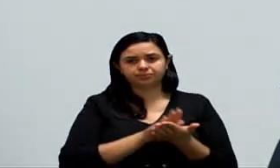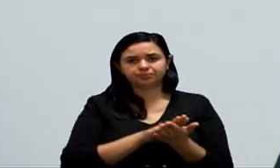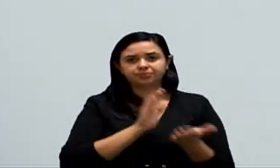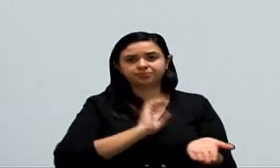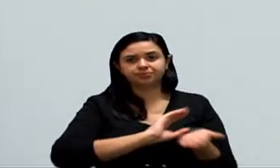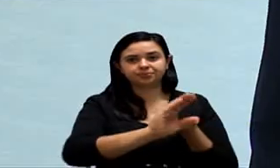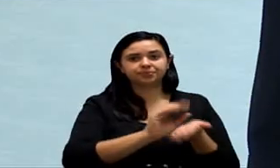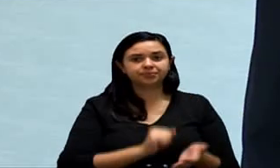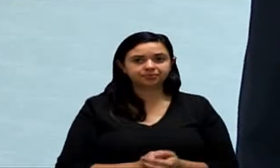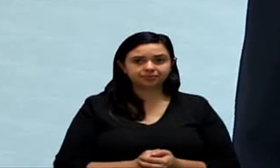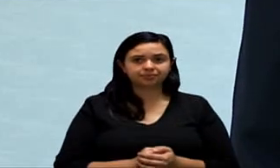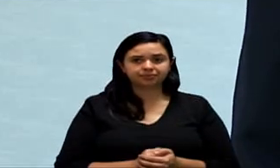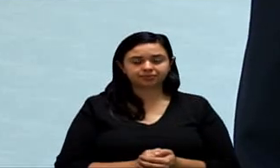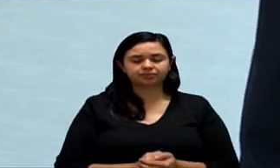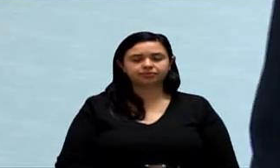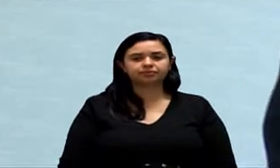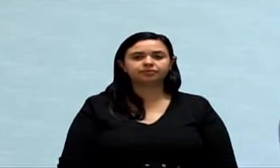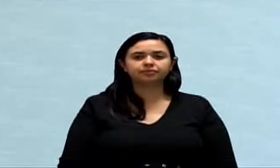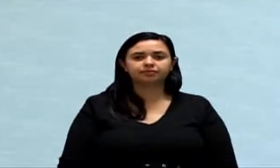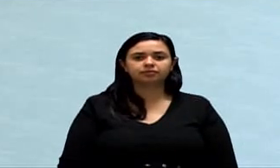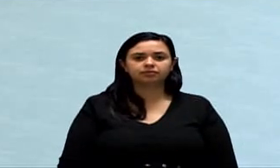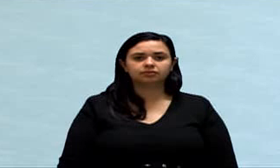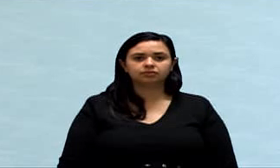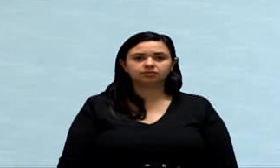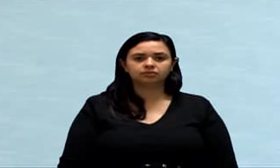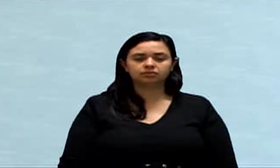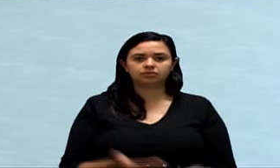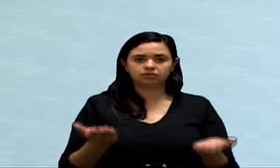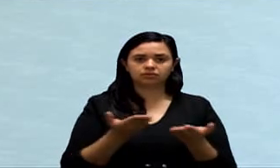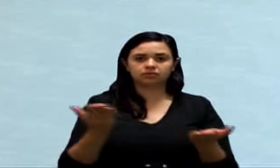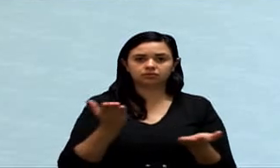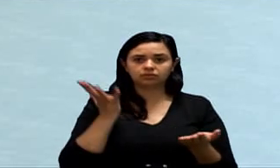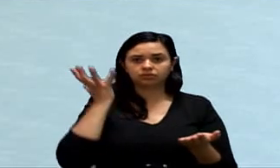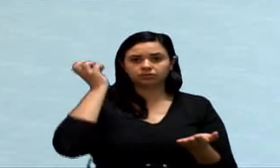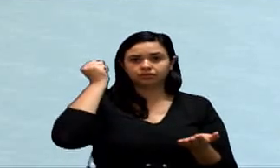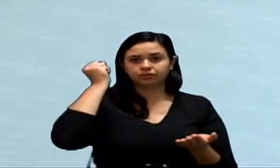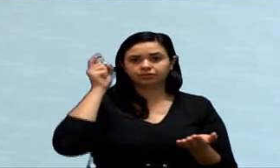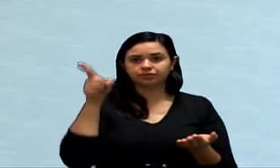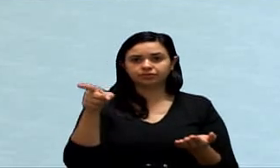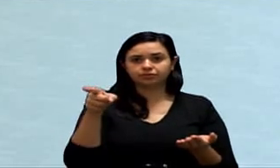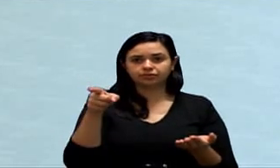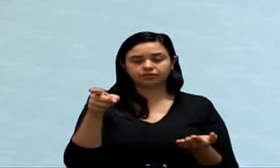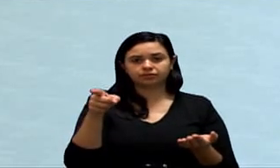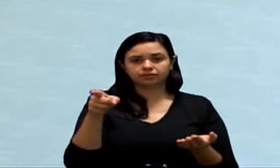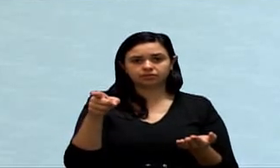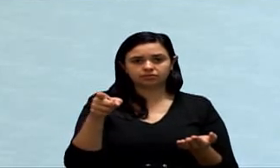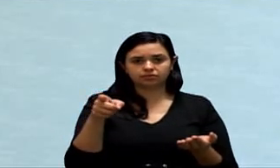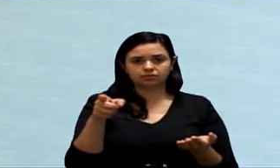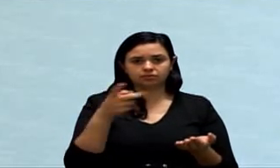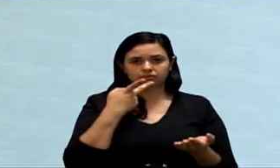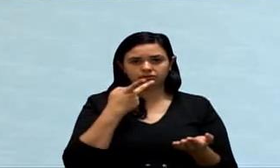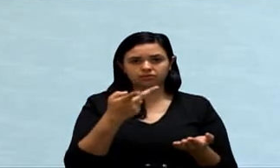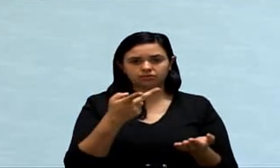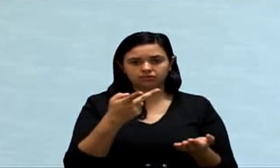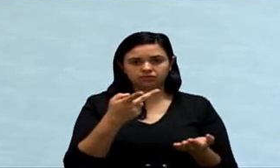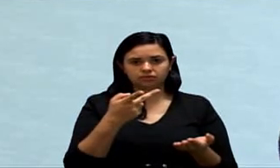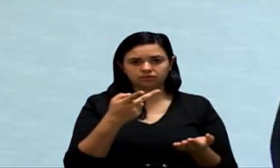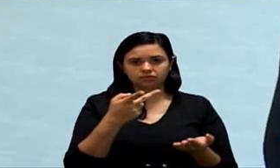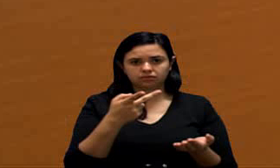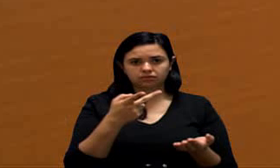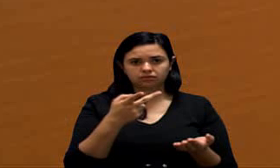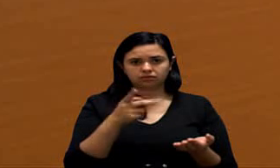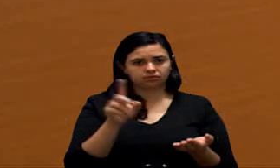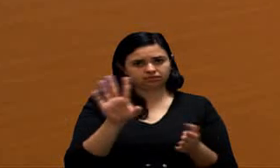vereador. Vamos cobrar ainda mais. Liberou a vereadora Fernanda? Liberou a vereadora Fernanda? Não, as mulheres aqui